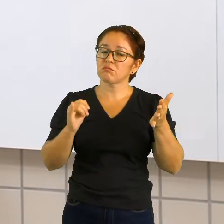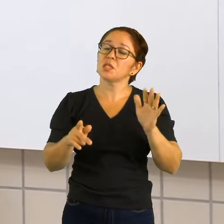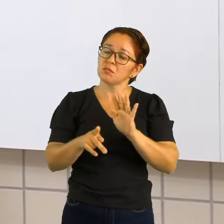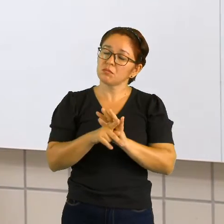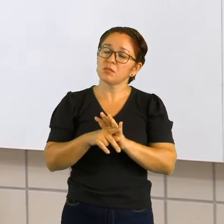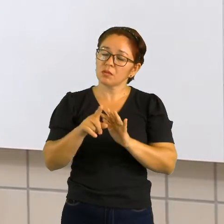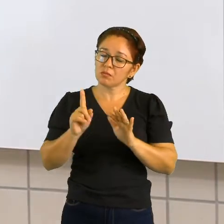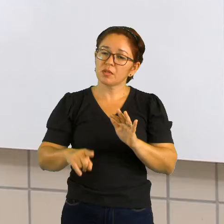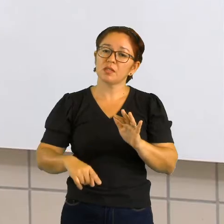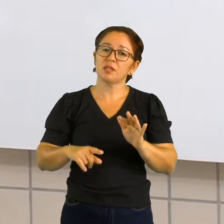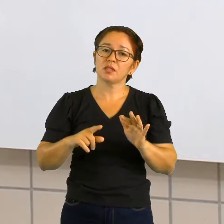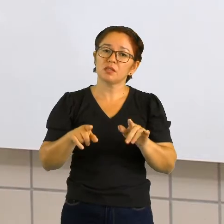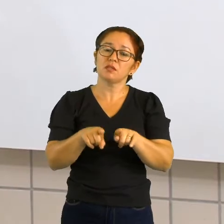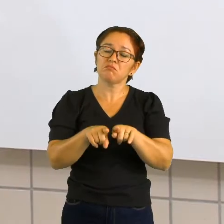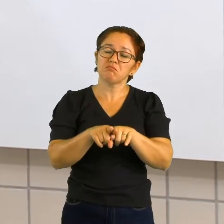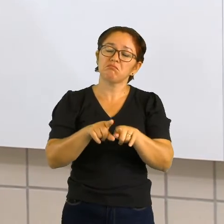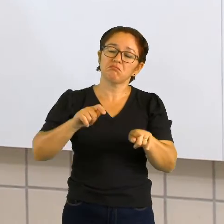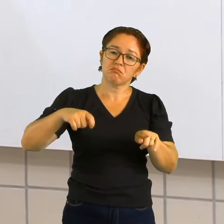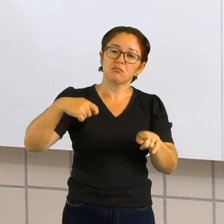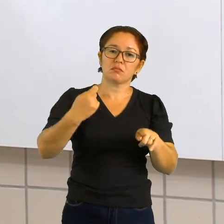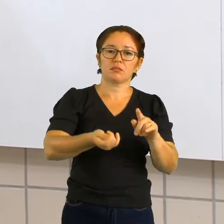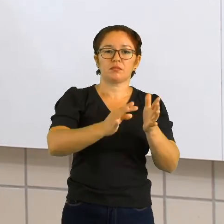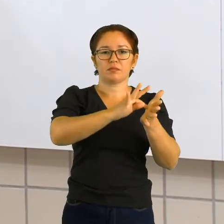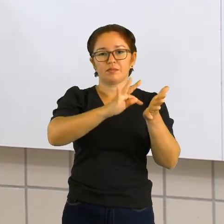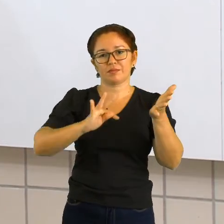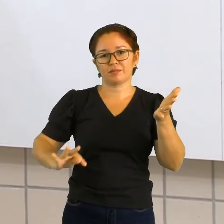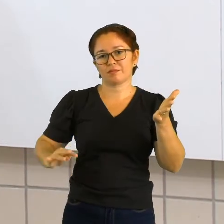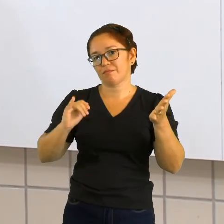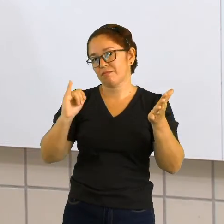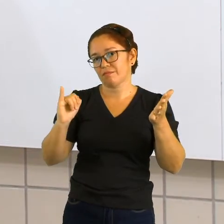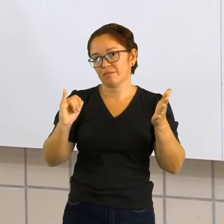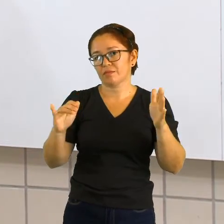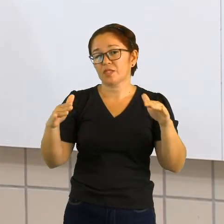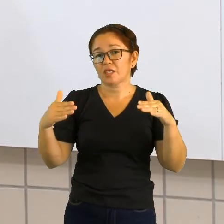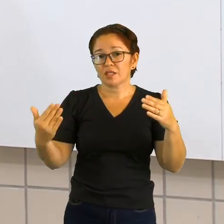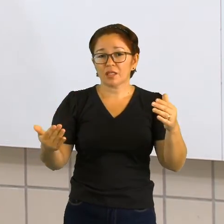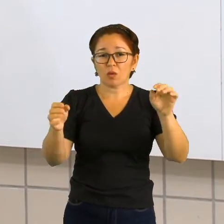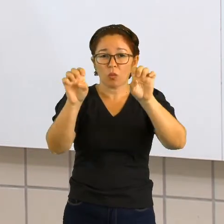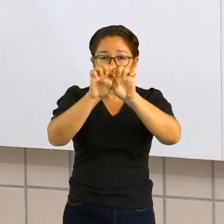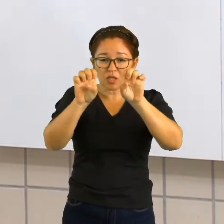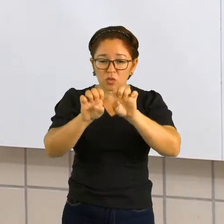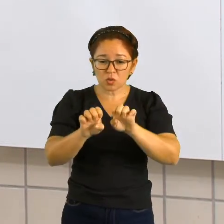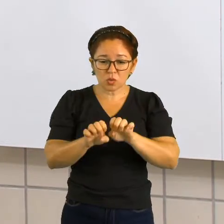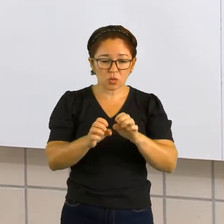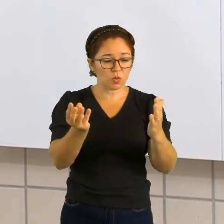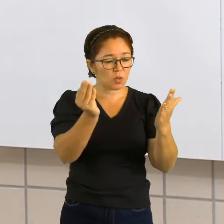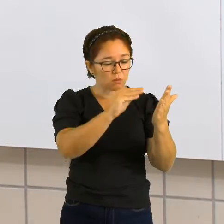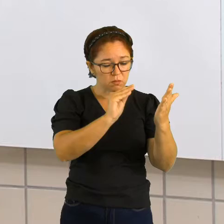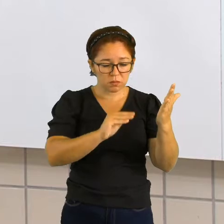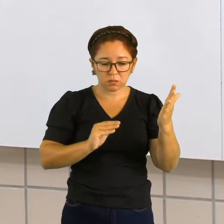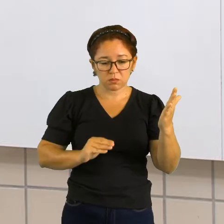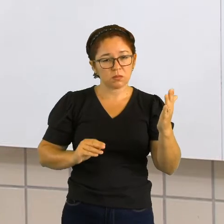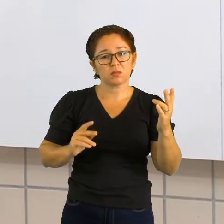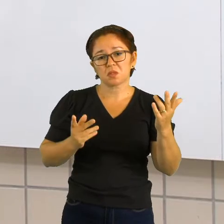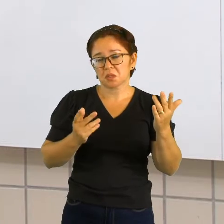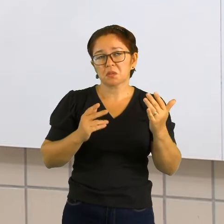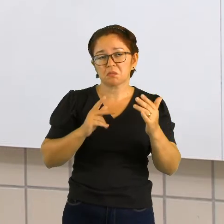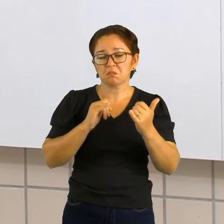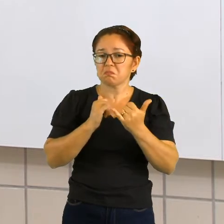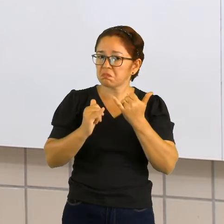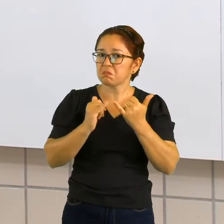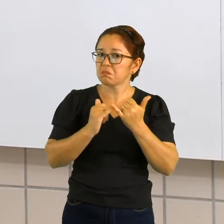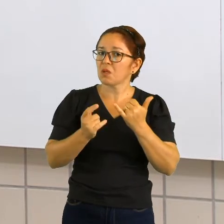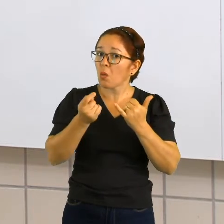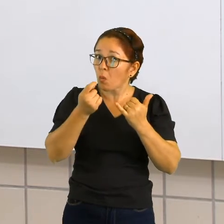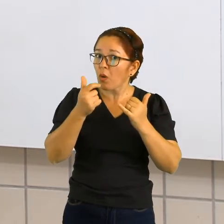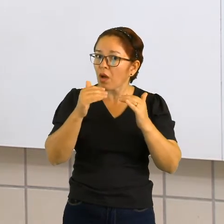texto narrativo, então ele tem mais ou menos a mesma estrutura que um texto narrativo, só tem mais detalhes,